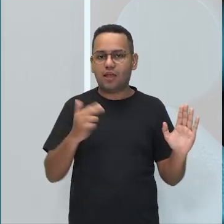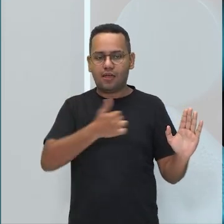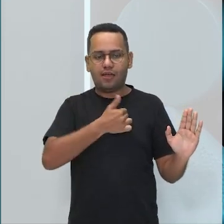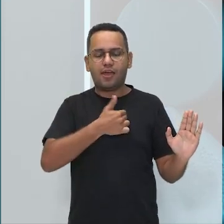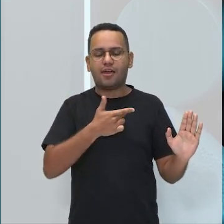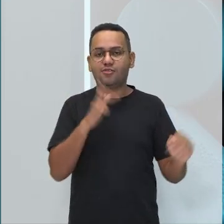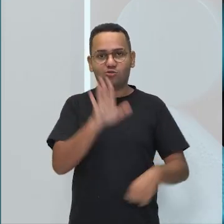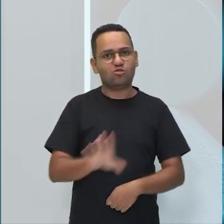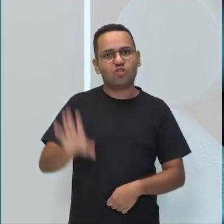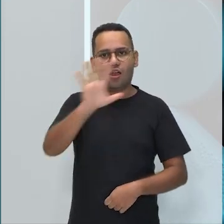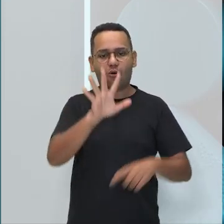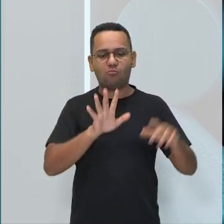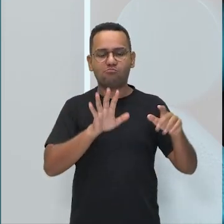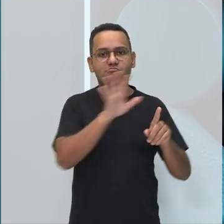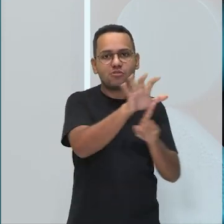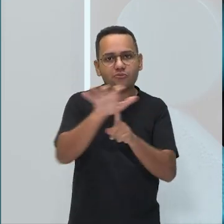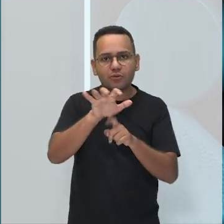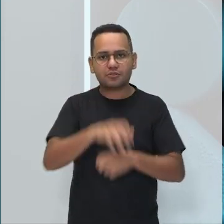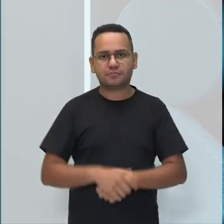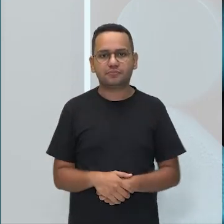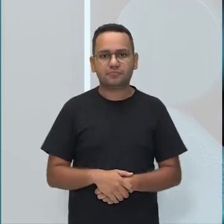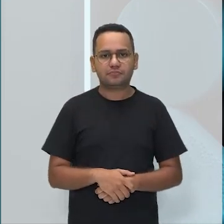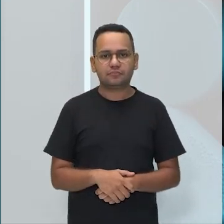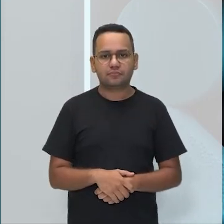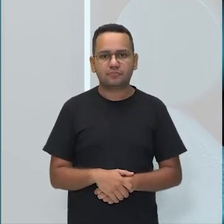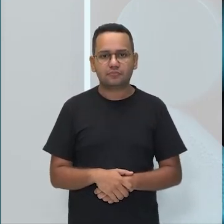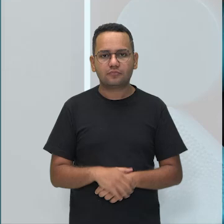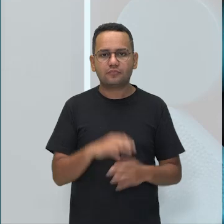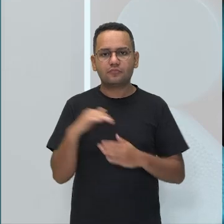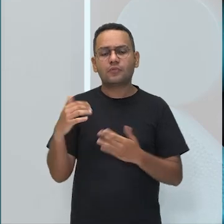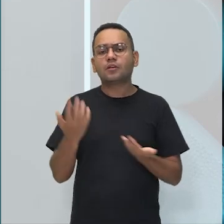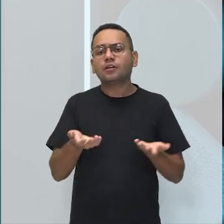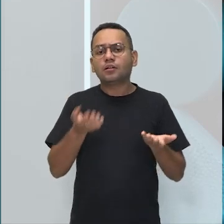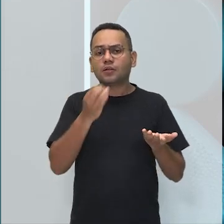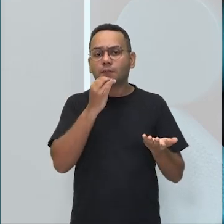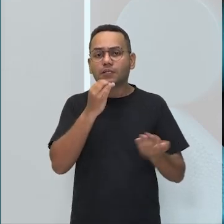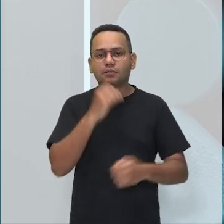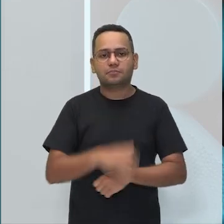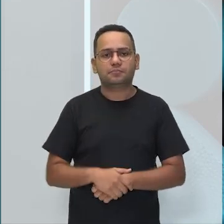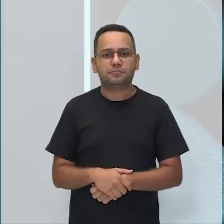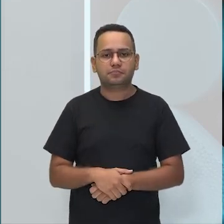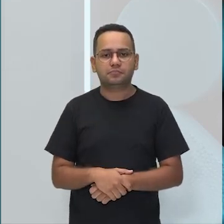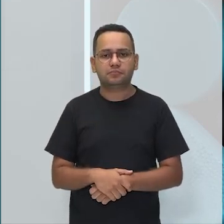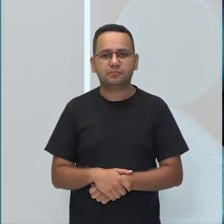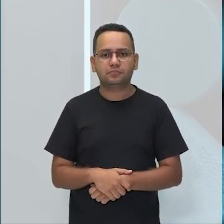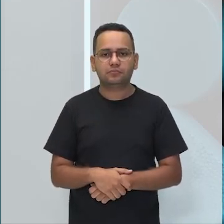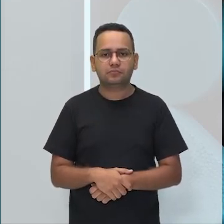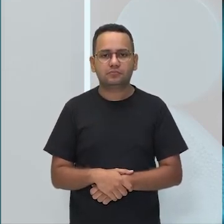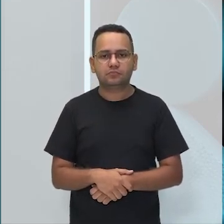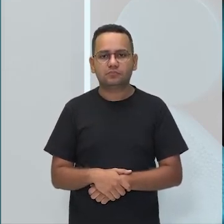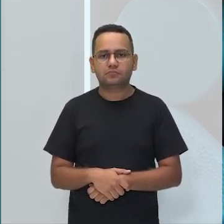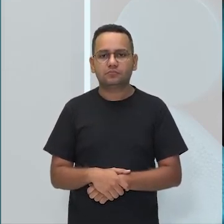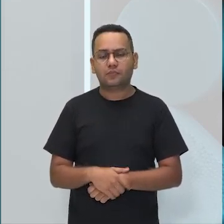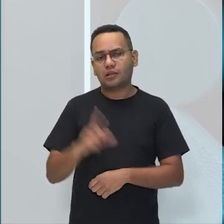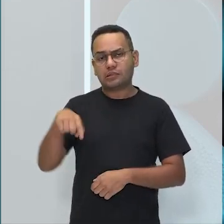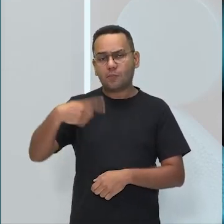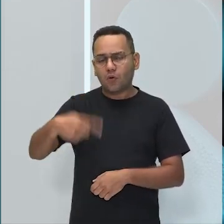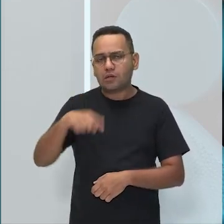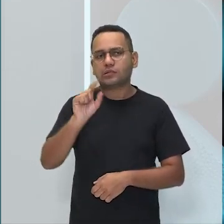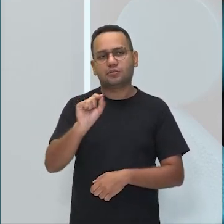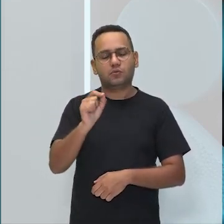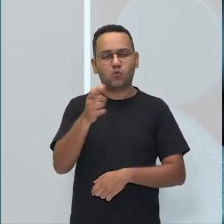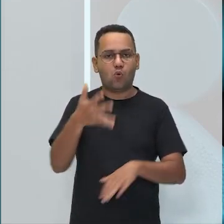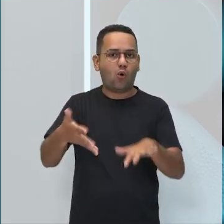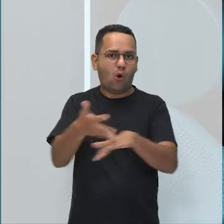vamos ter um período de ditadura em que Getúlio Vargas se mantém no poder, vamos ter um golpe, certo? A instalação